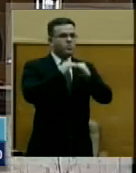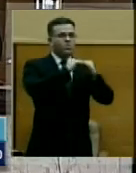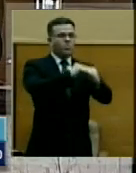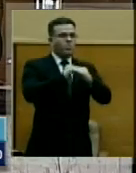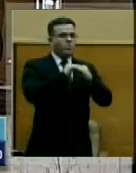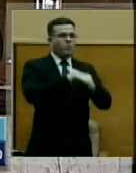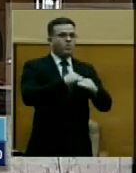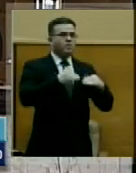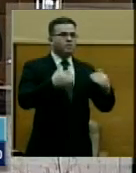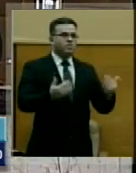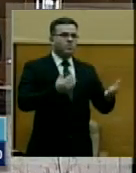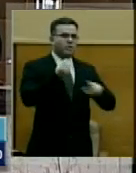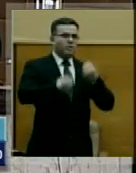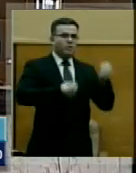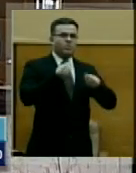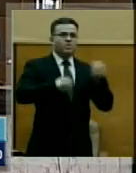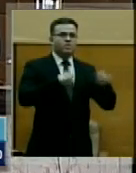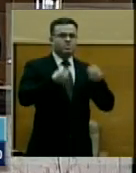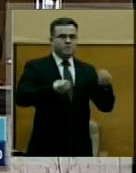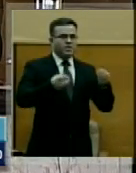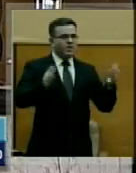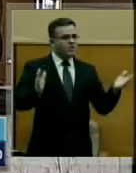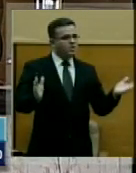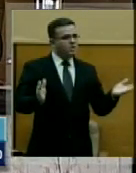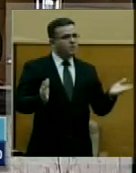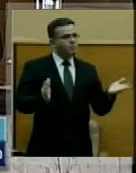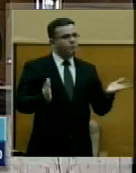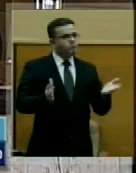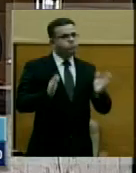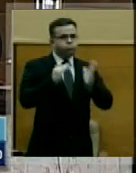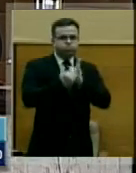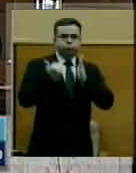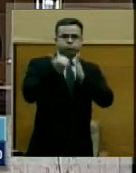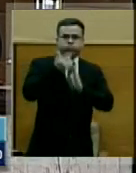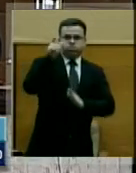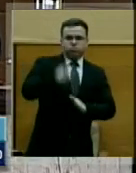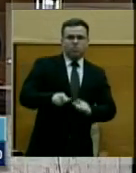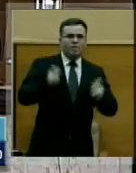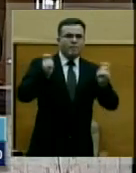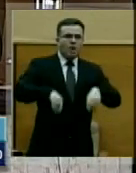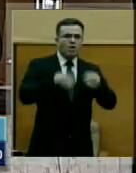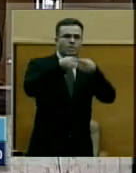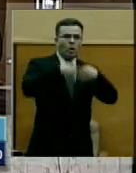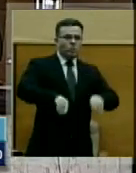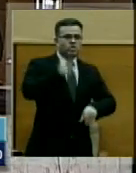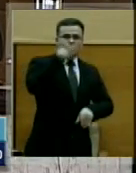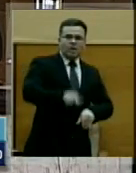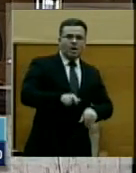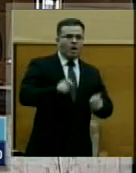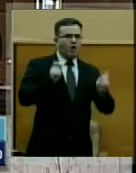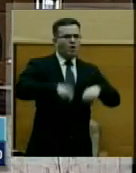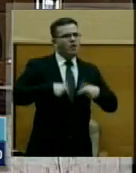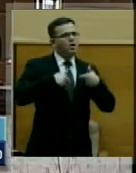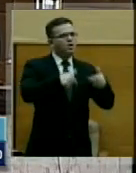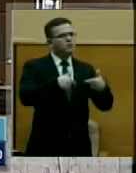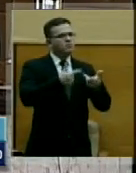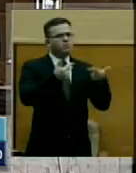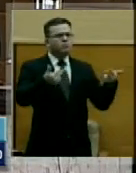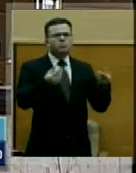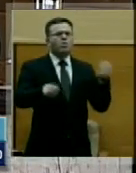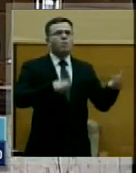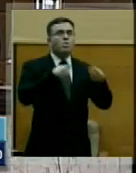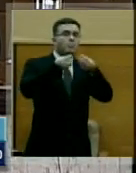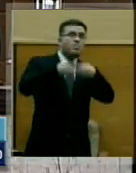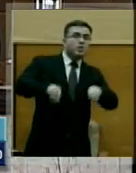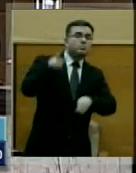de que forma esse discurso enaltecendo a pessoa com deficiência pode prejudicar sua luta e sua imagem perante a